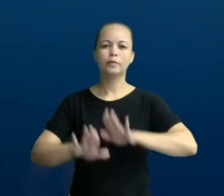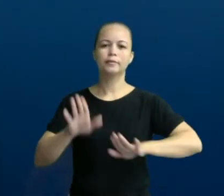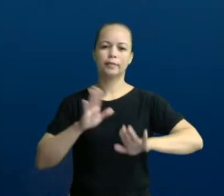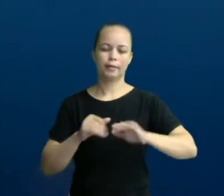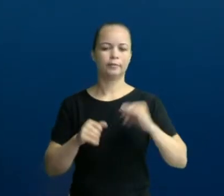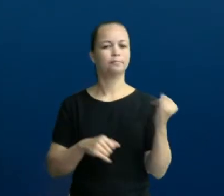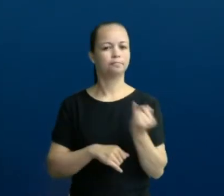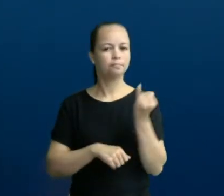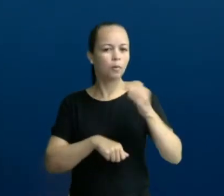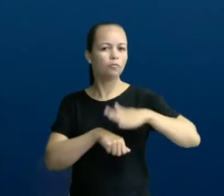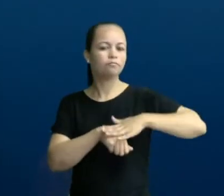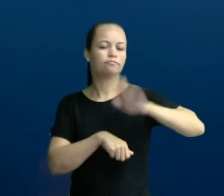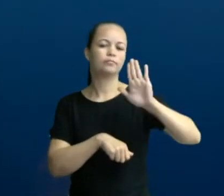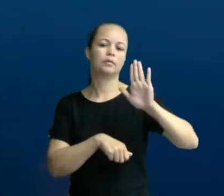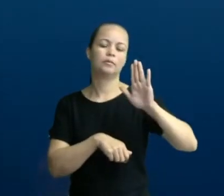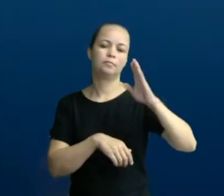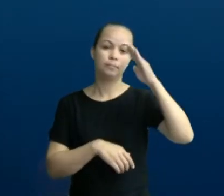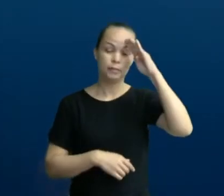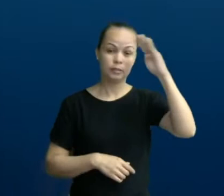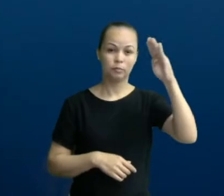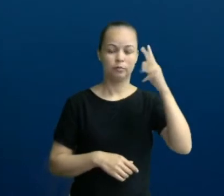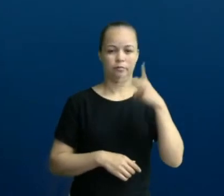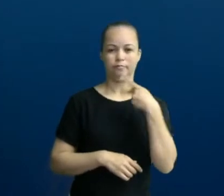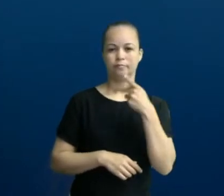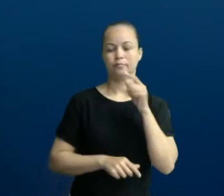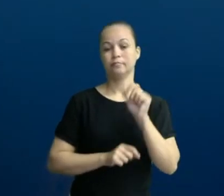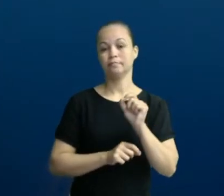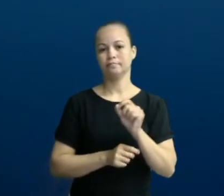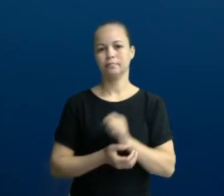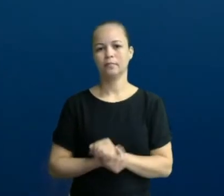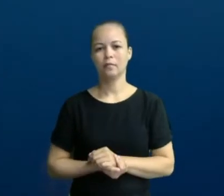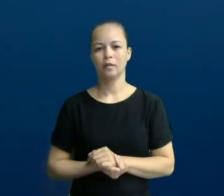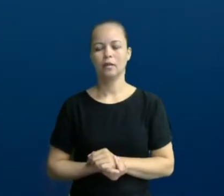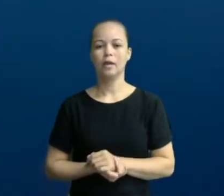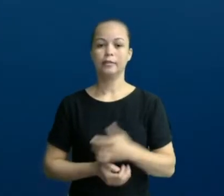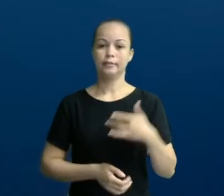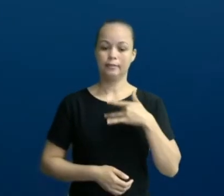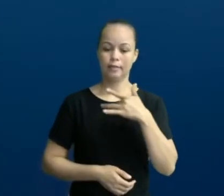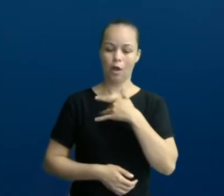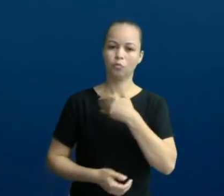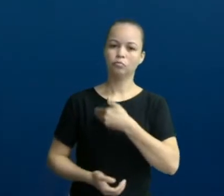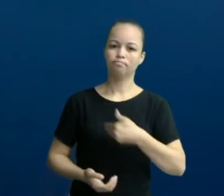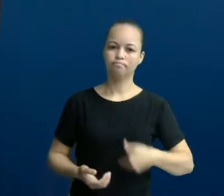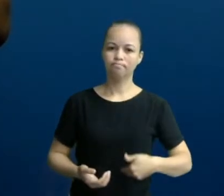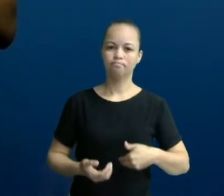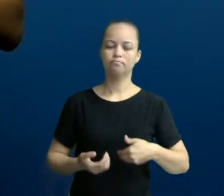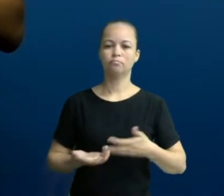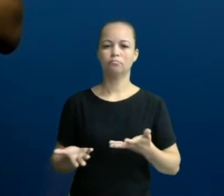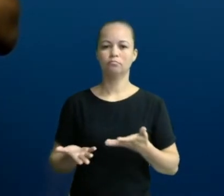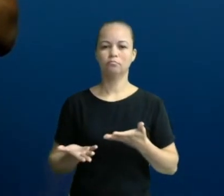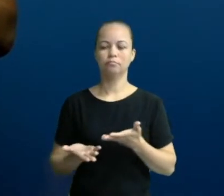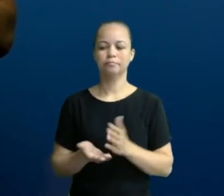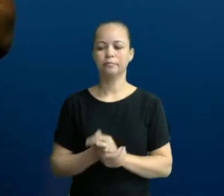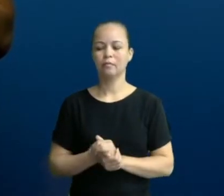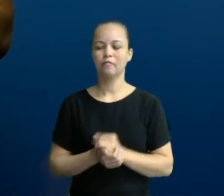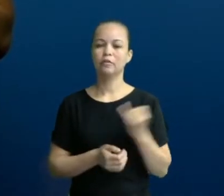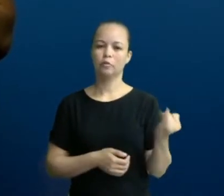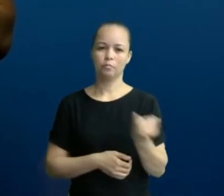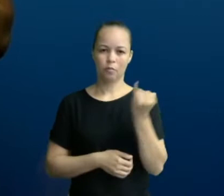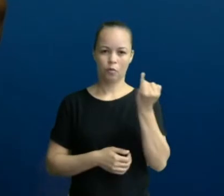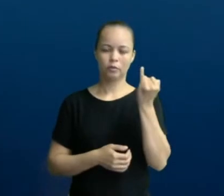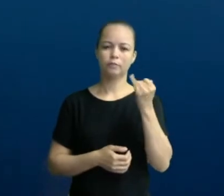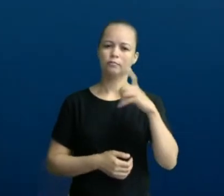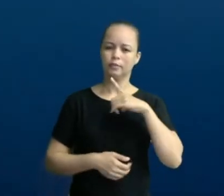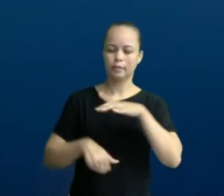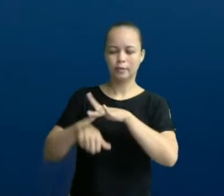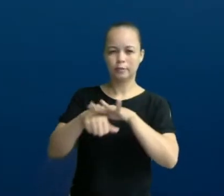extremamente importante, principalmente quando a gente fala de quê? De saúde pública. E, mais uma vez, veja a importância de entender essas